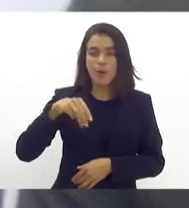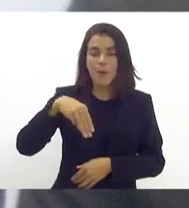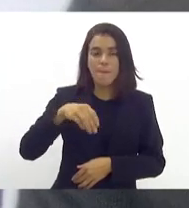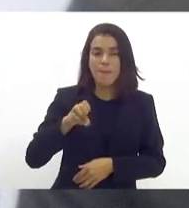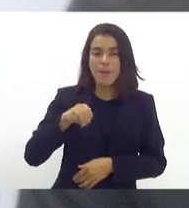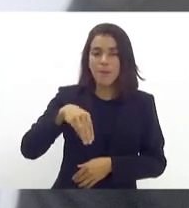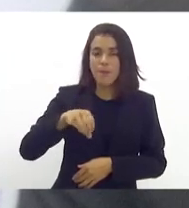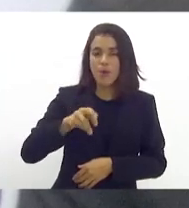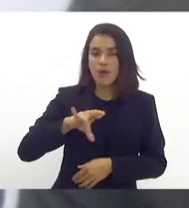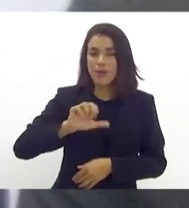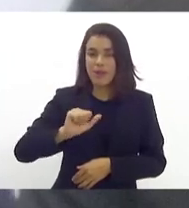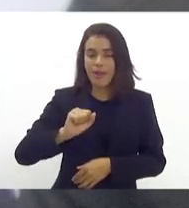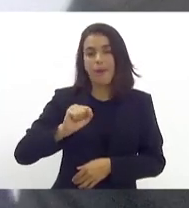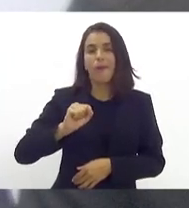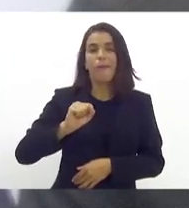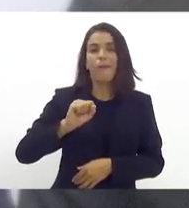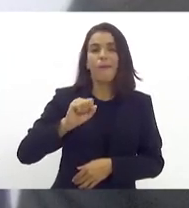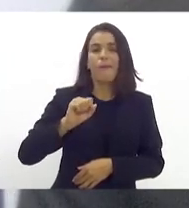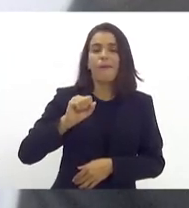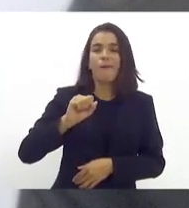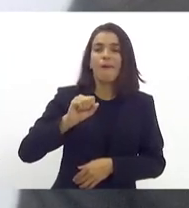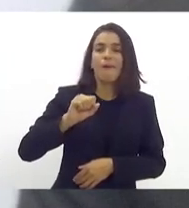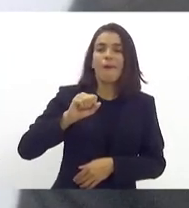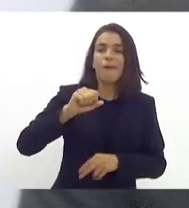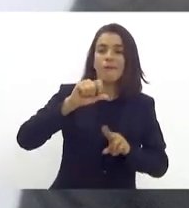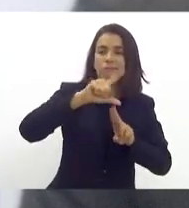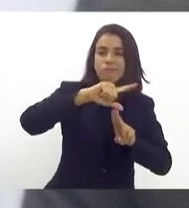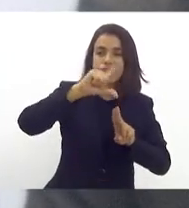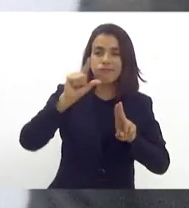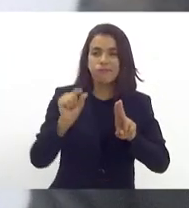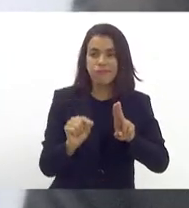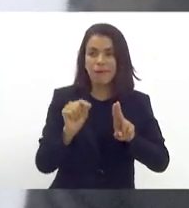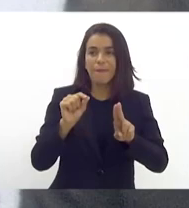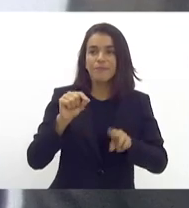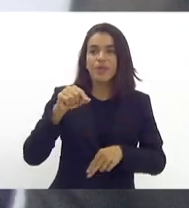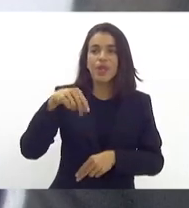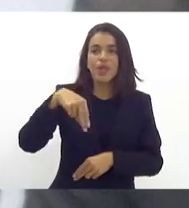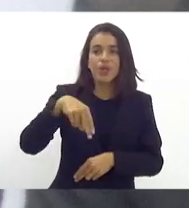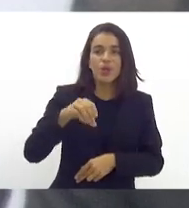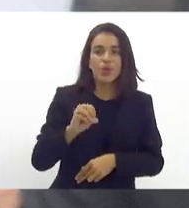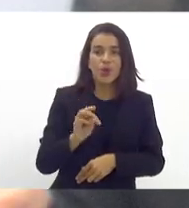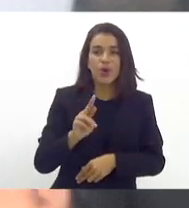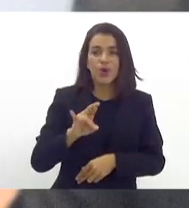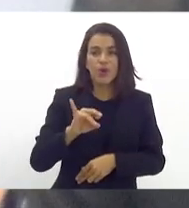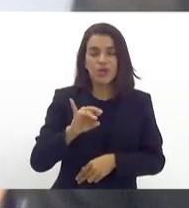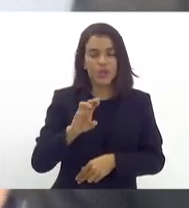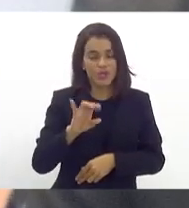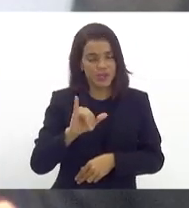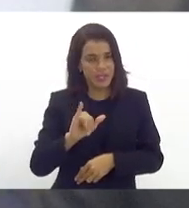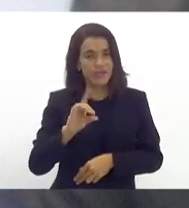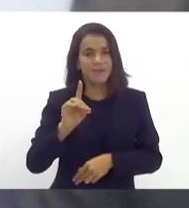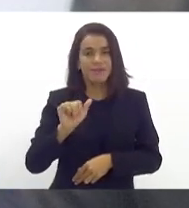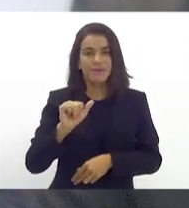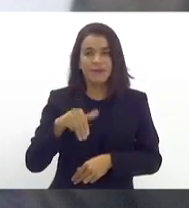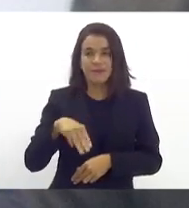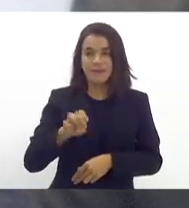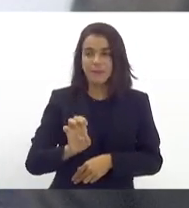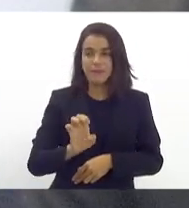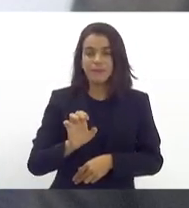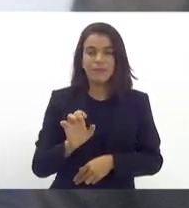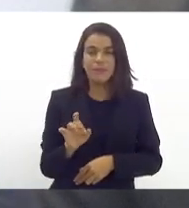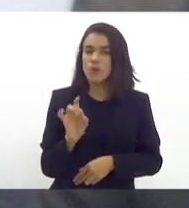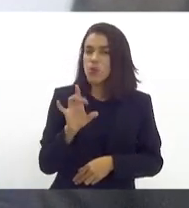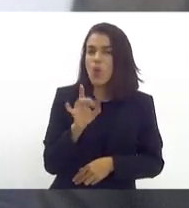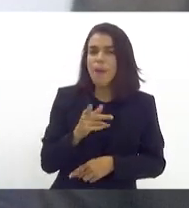Unimed Rio Bradesco Saúde mais leve saúde notri Dame então a gente não chamou um só não era aqui não tem